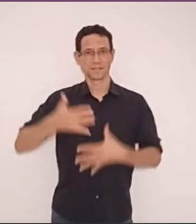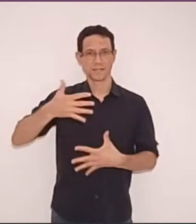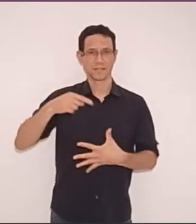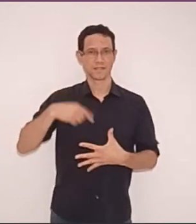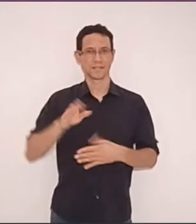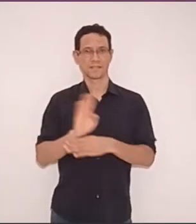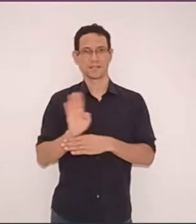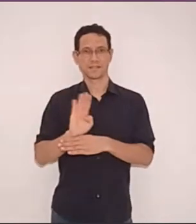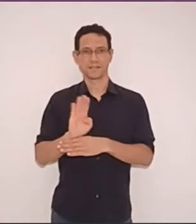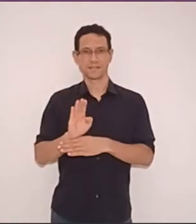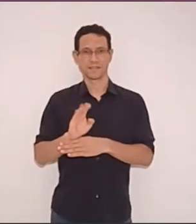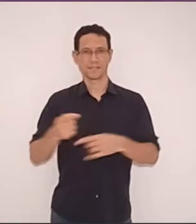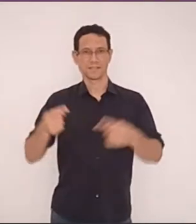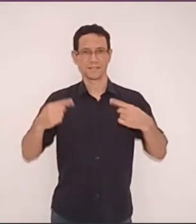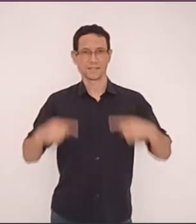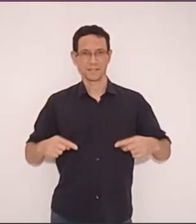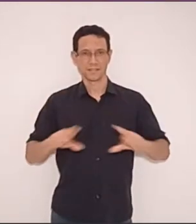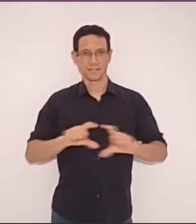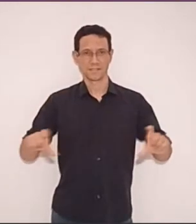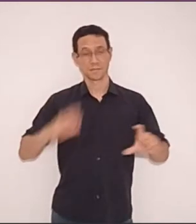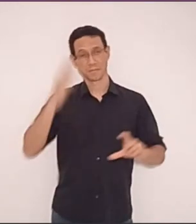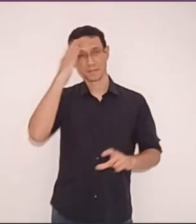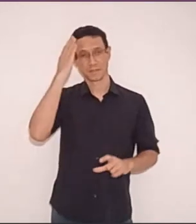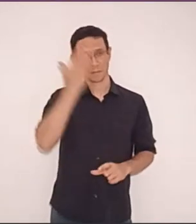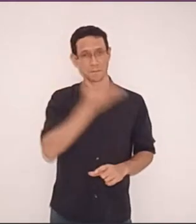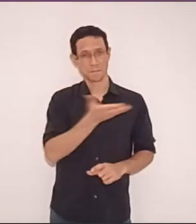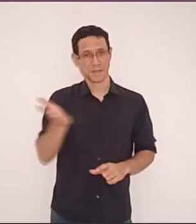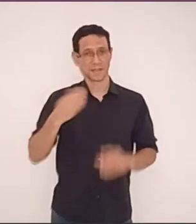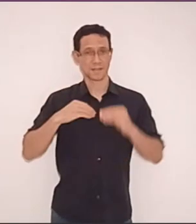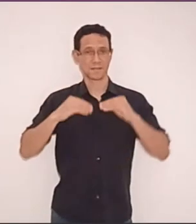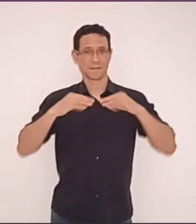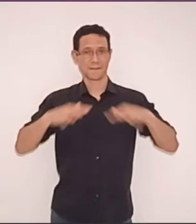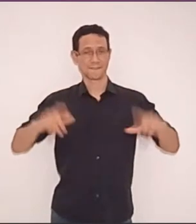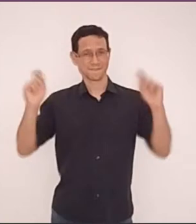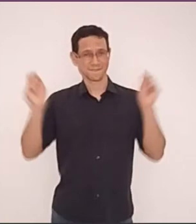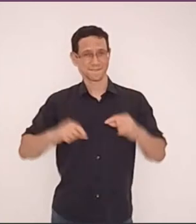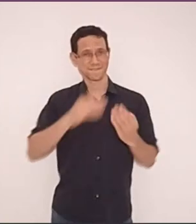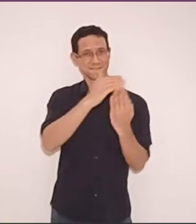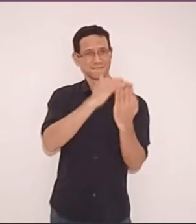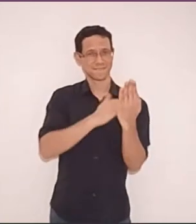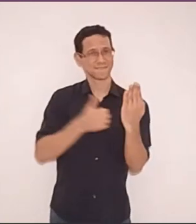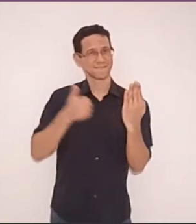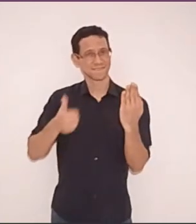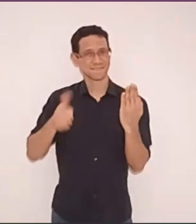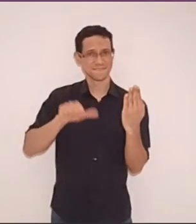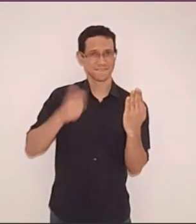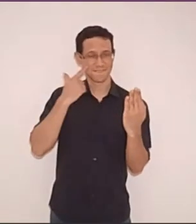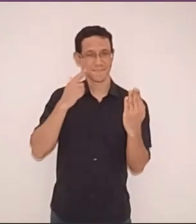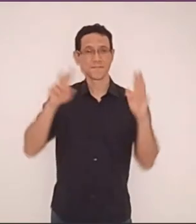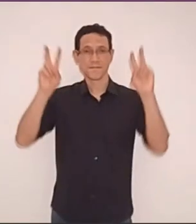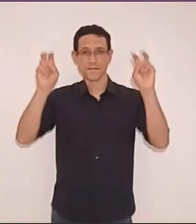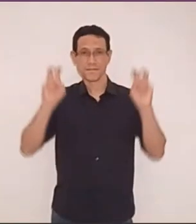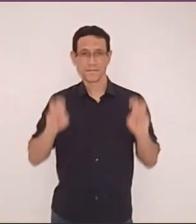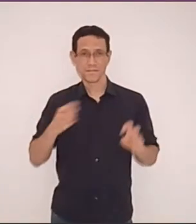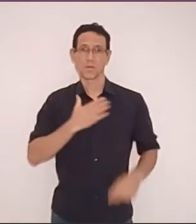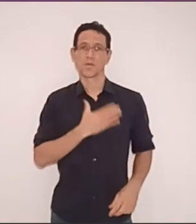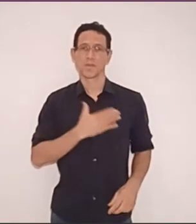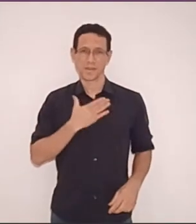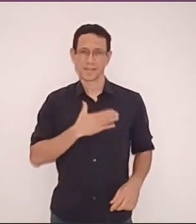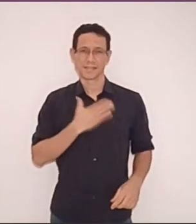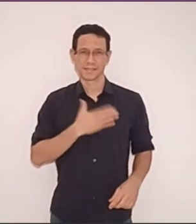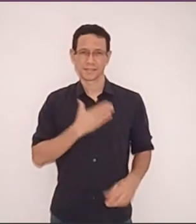do vídeo assim saberemos mais sobre o nosso alcance sobre nossa programação e quais os assuntos de interesse